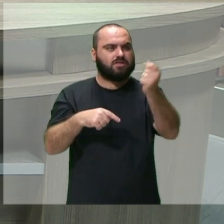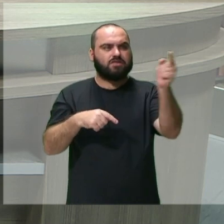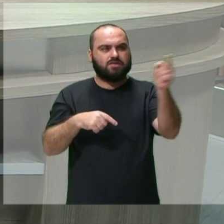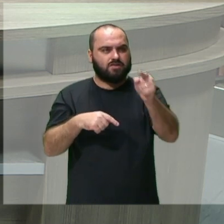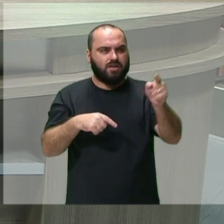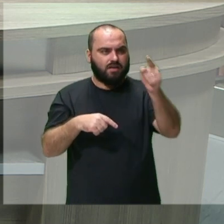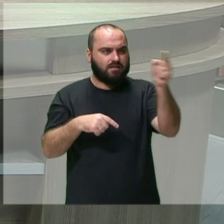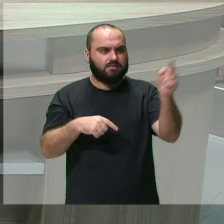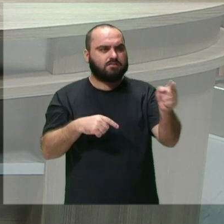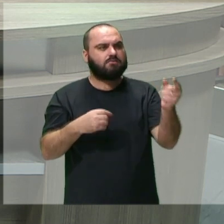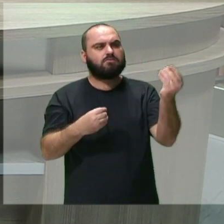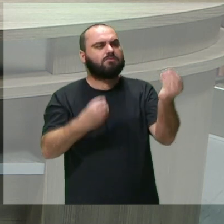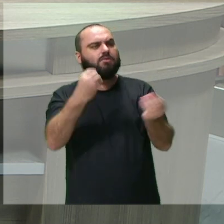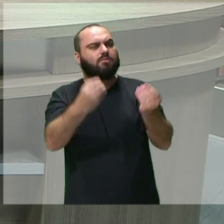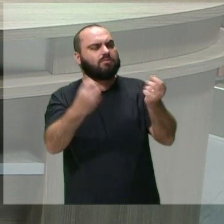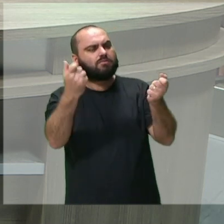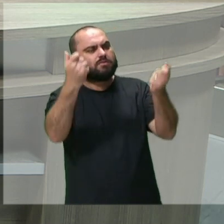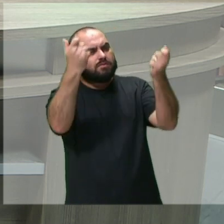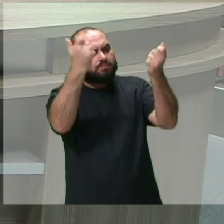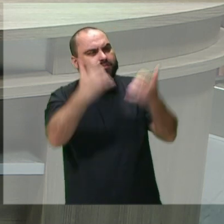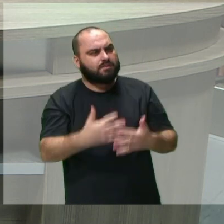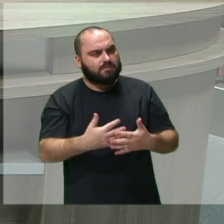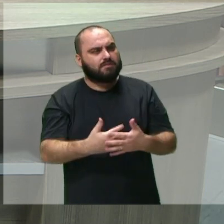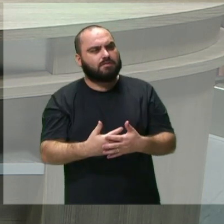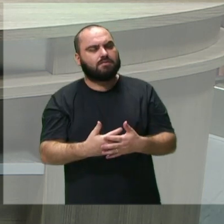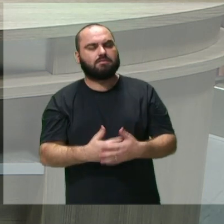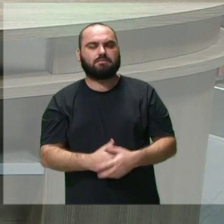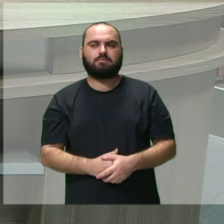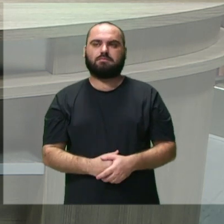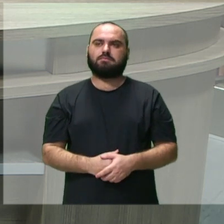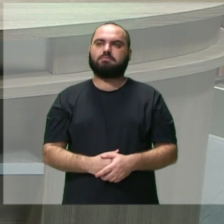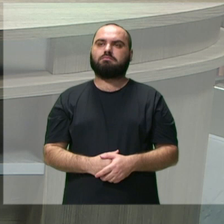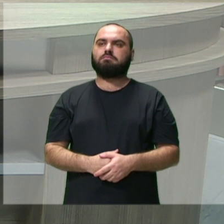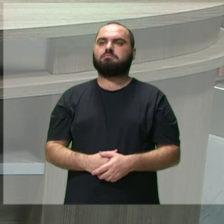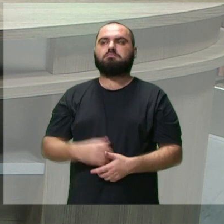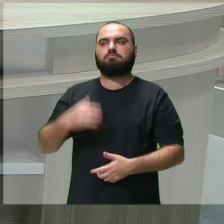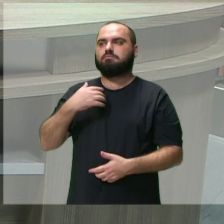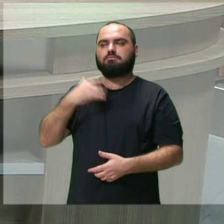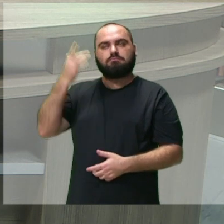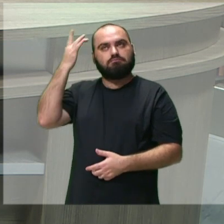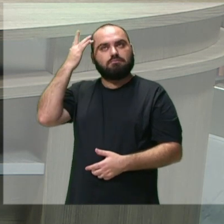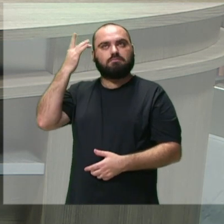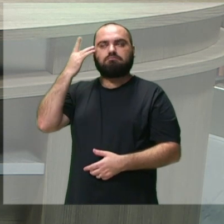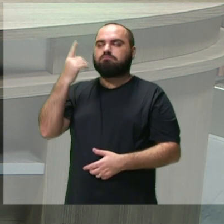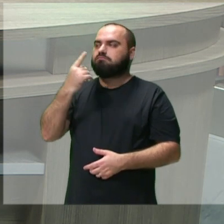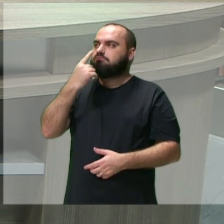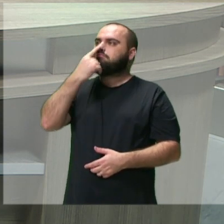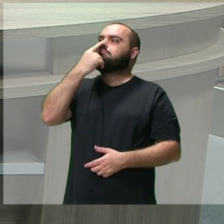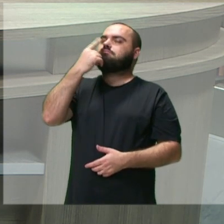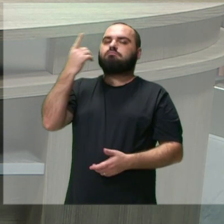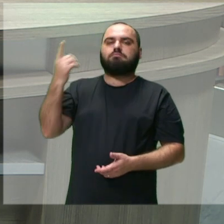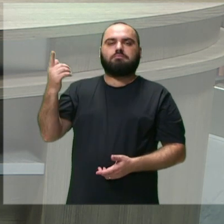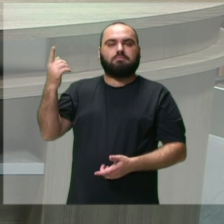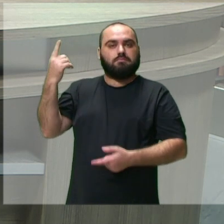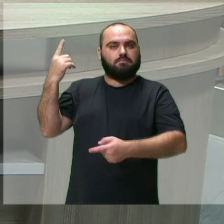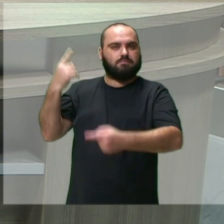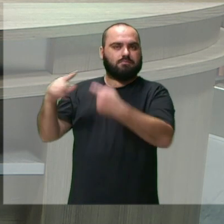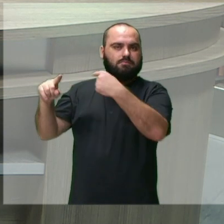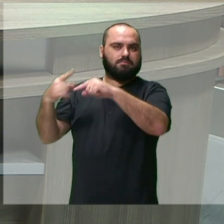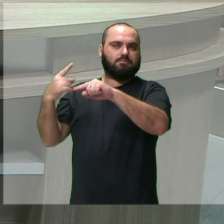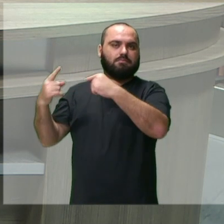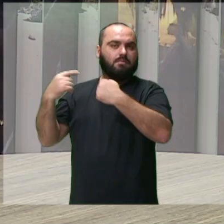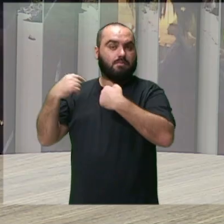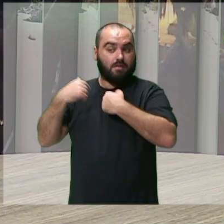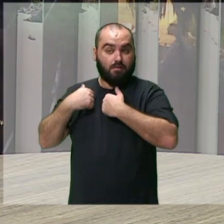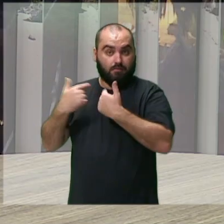casamento entre o jazz e a tua pintura? Porque eu acho inspirador, né? A música, para eu trabalhar, eu